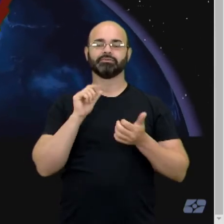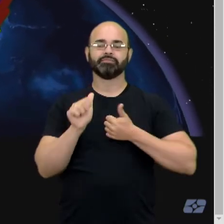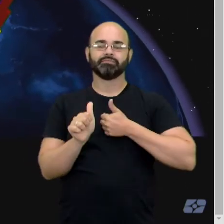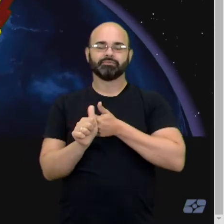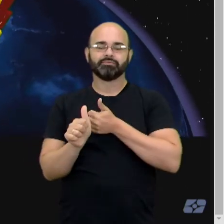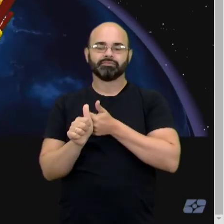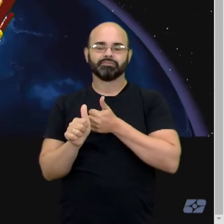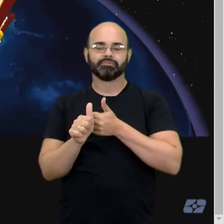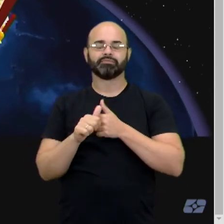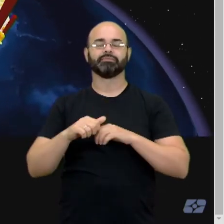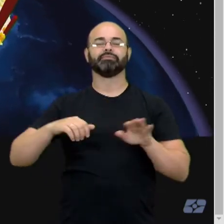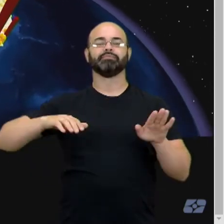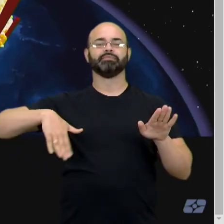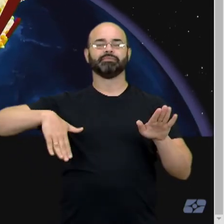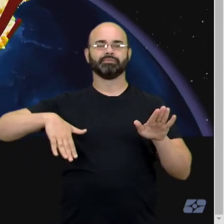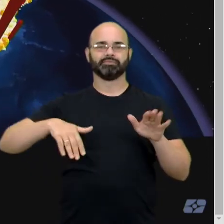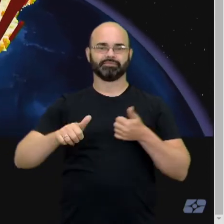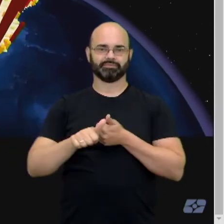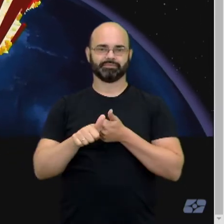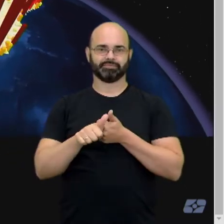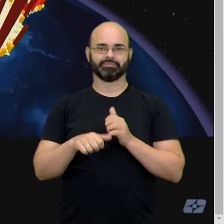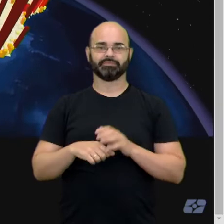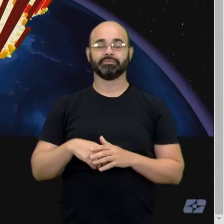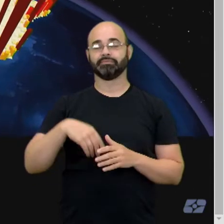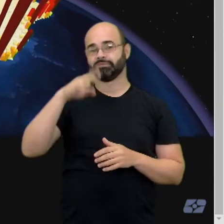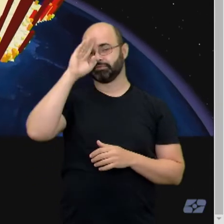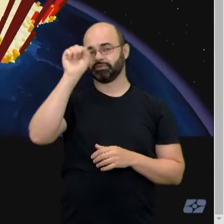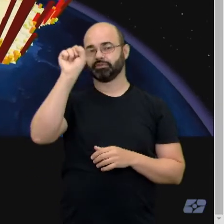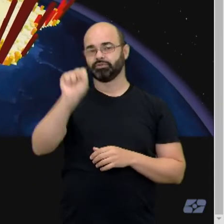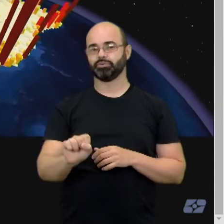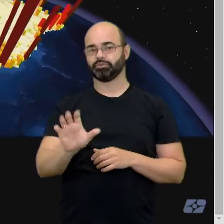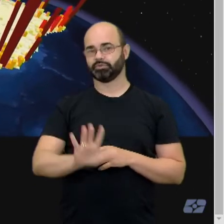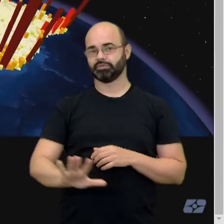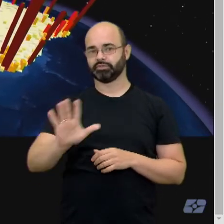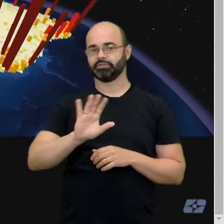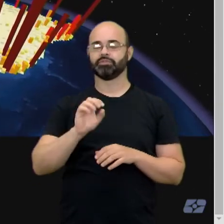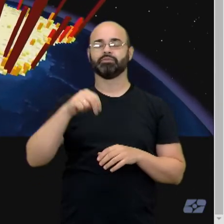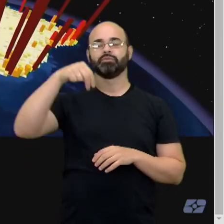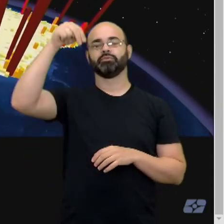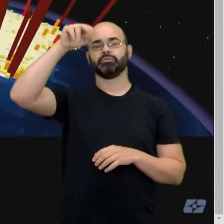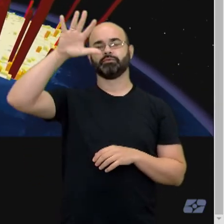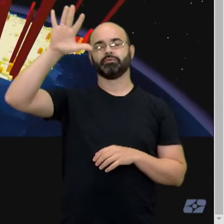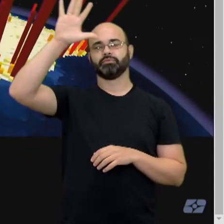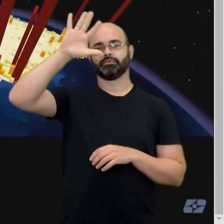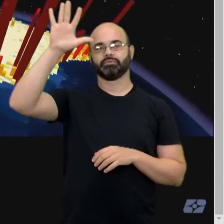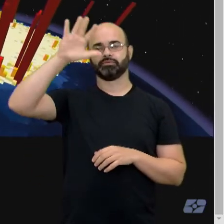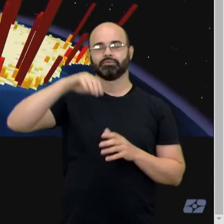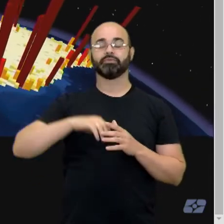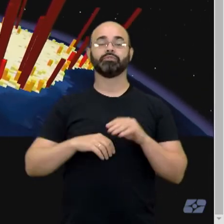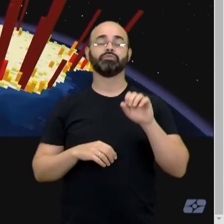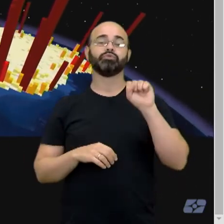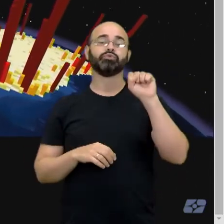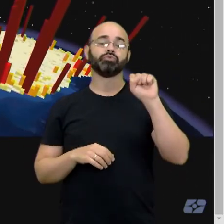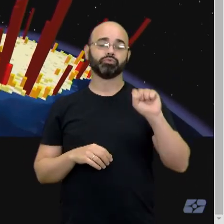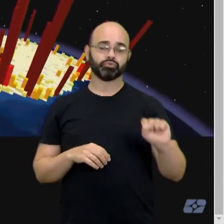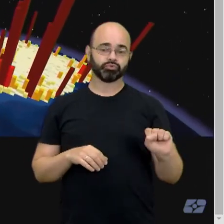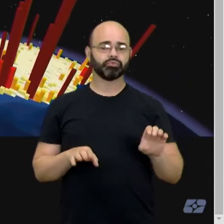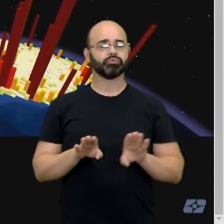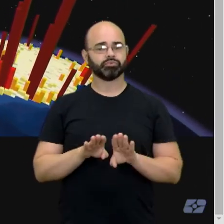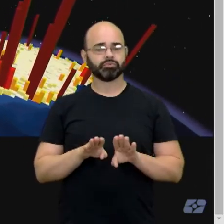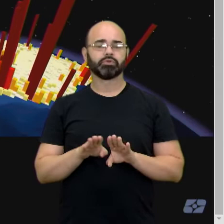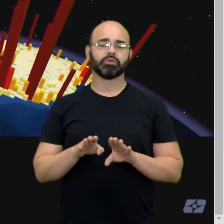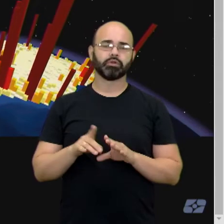proximidades da região costeira, especialmente no Sudeste e na zona da Mata Nordestina, sendo que a região Sul também corresponde a um